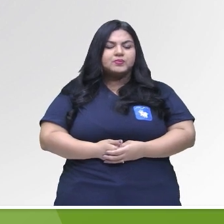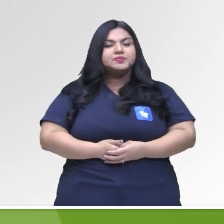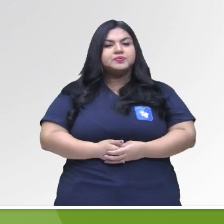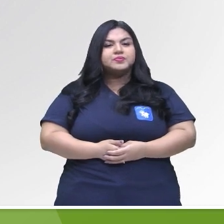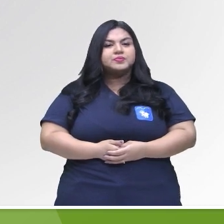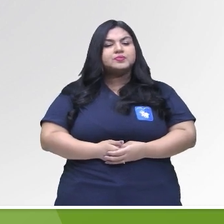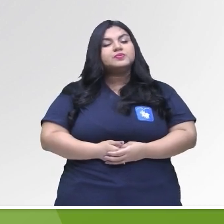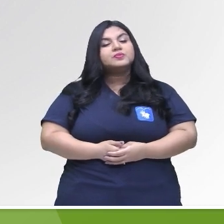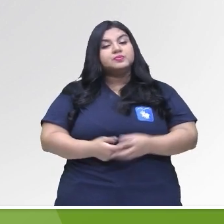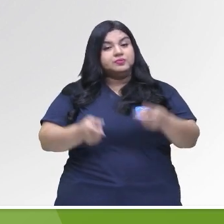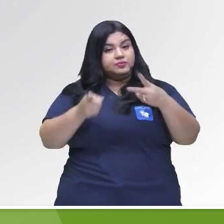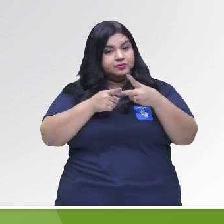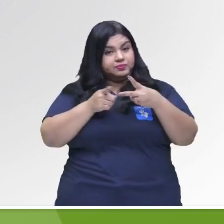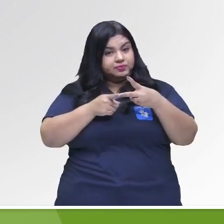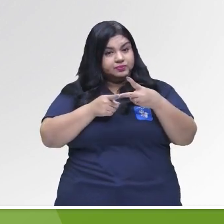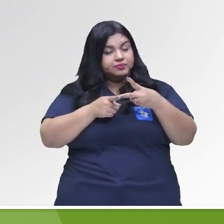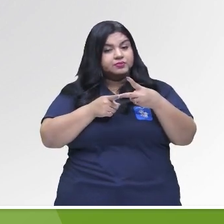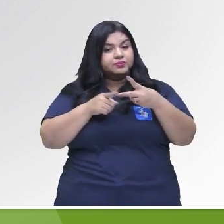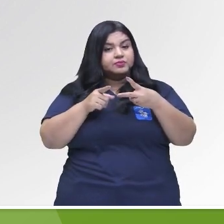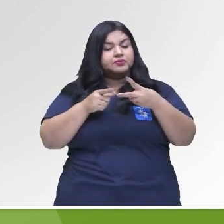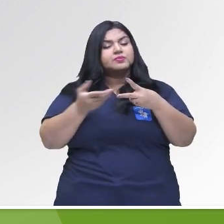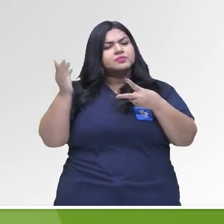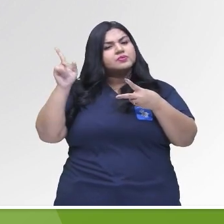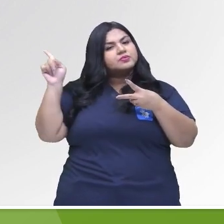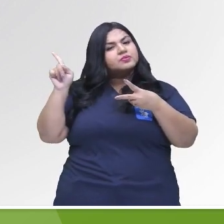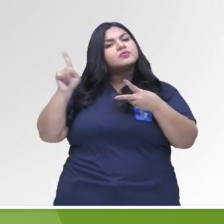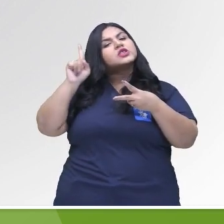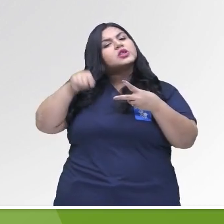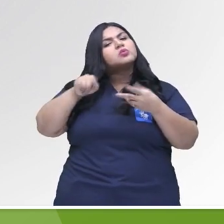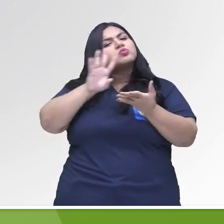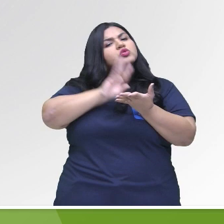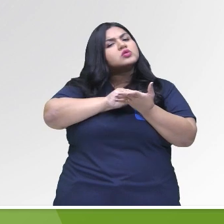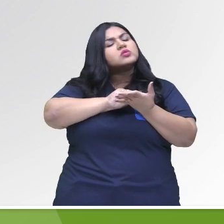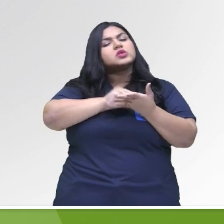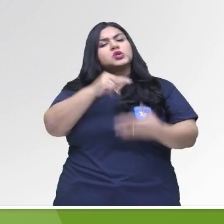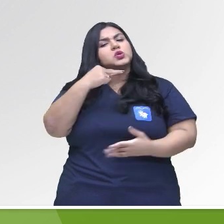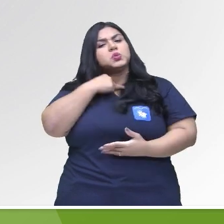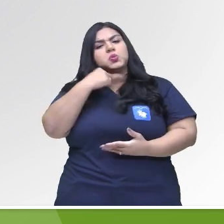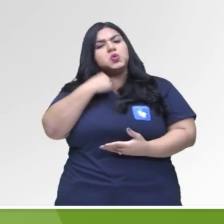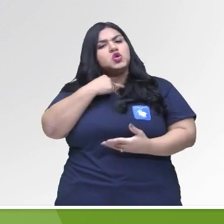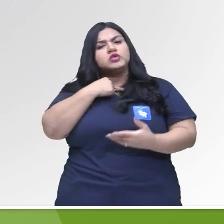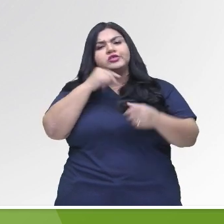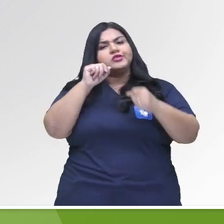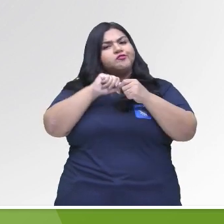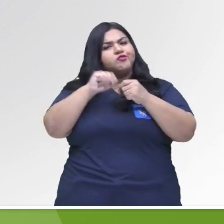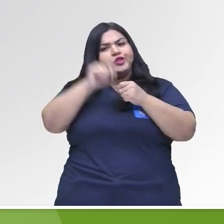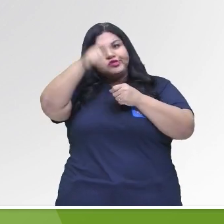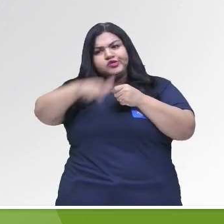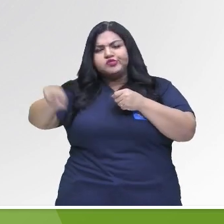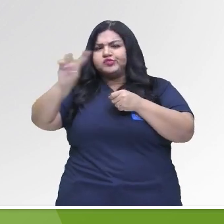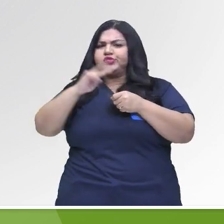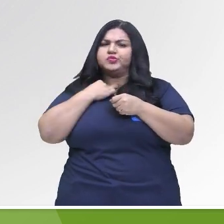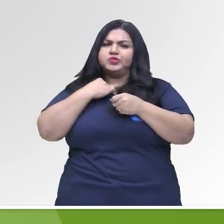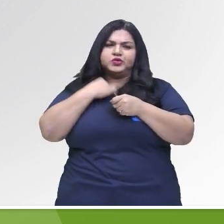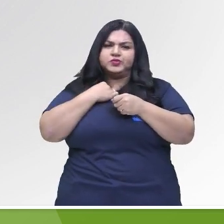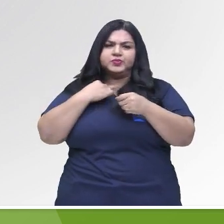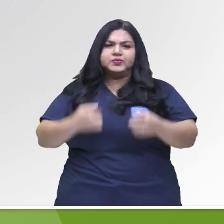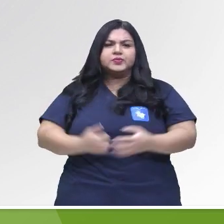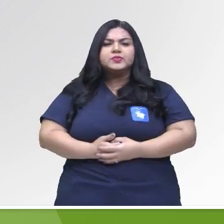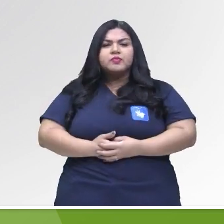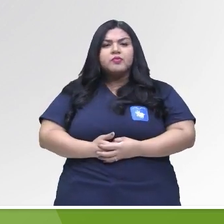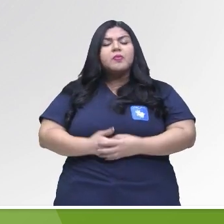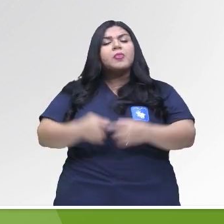Então, um termofixo, né, é um polímero que não pode ser reprocessado, tá? É óbvio, né? Já